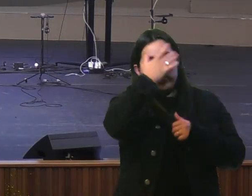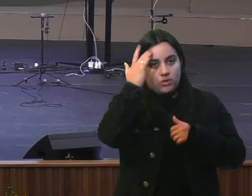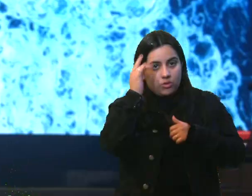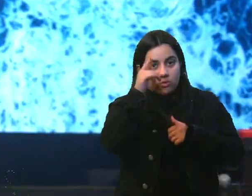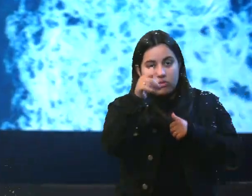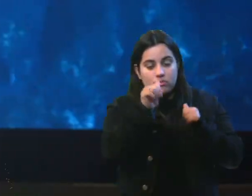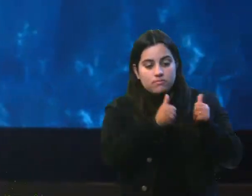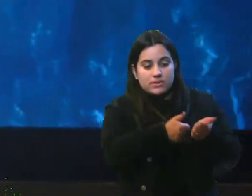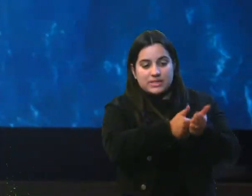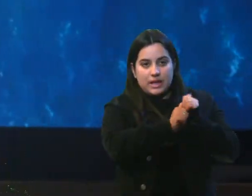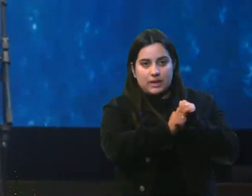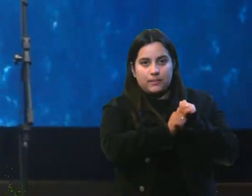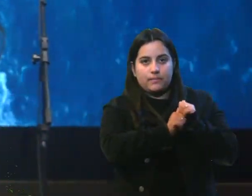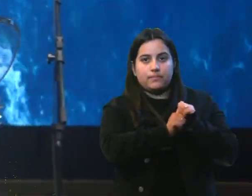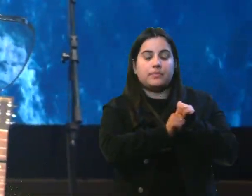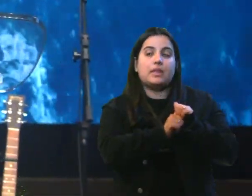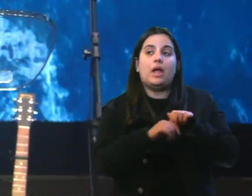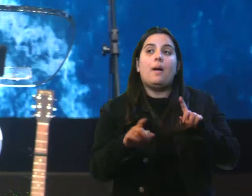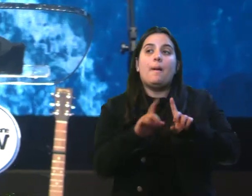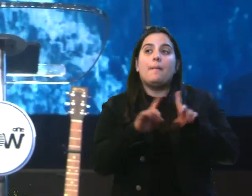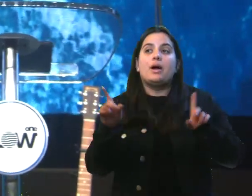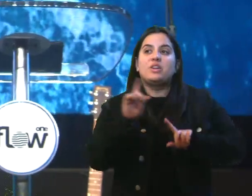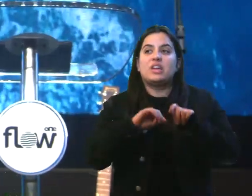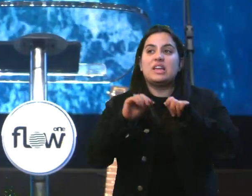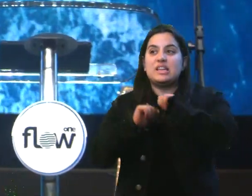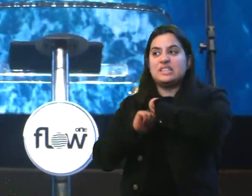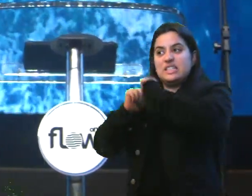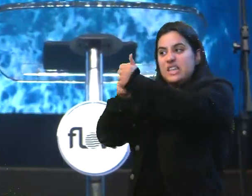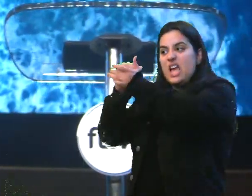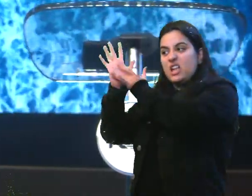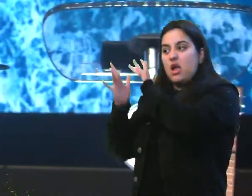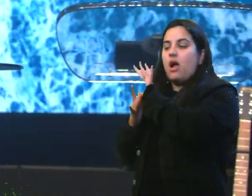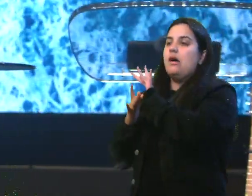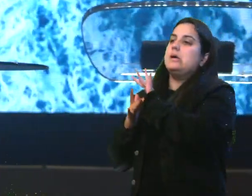Mas seguir a Jesus é algo mais profundo e mais sério.